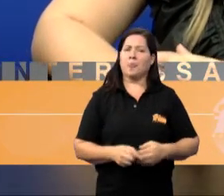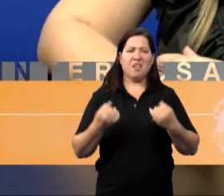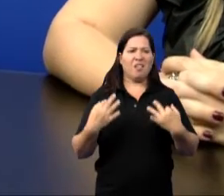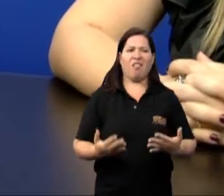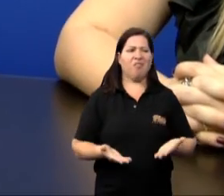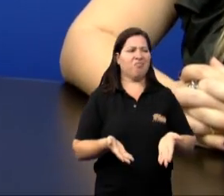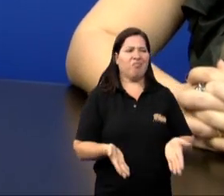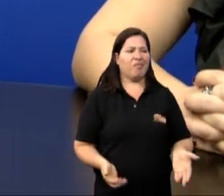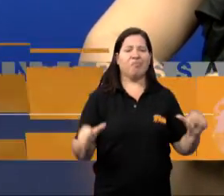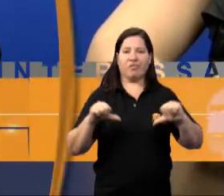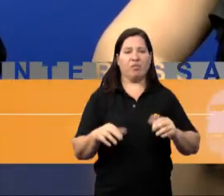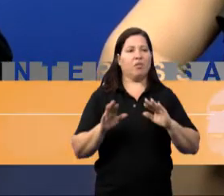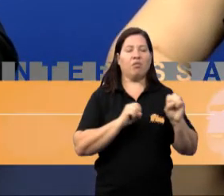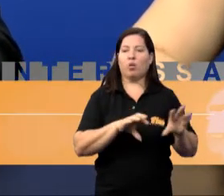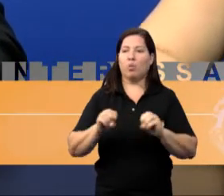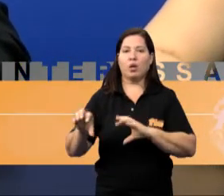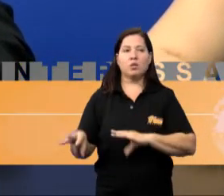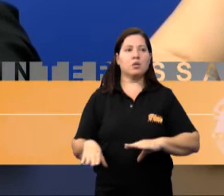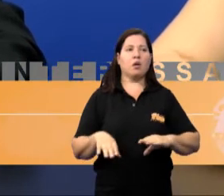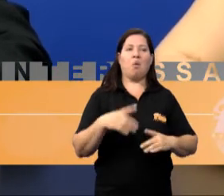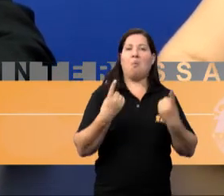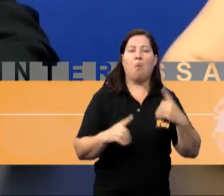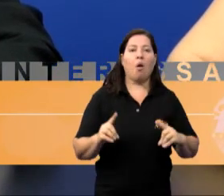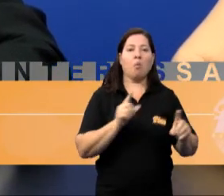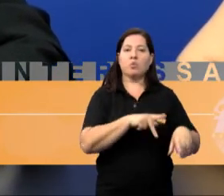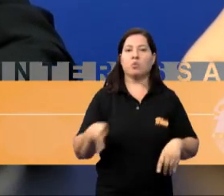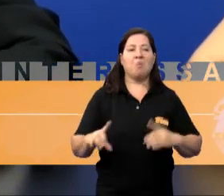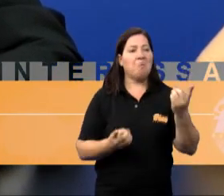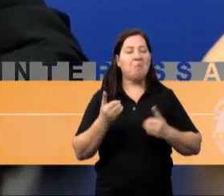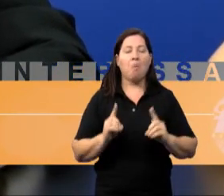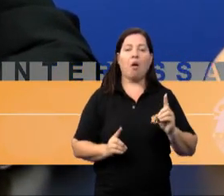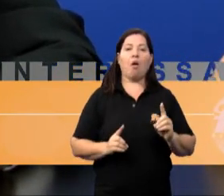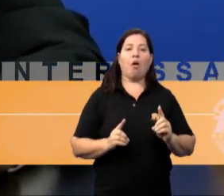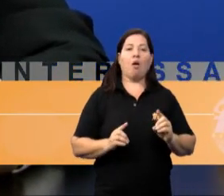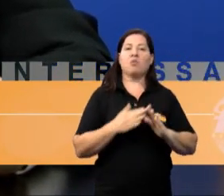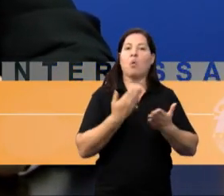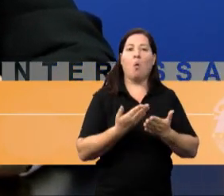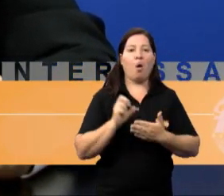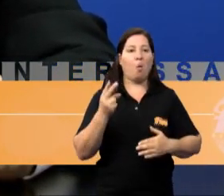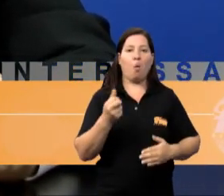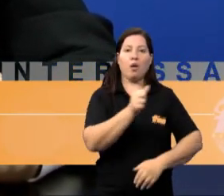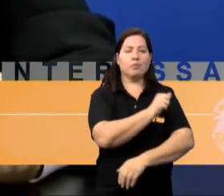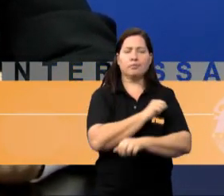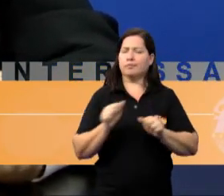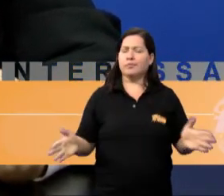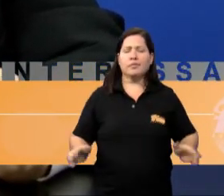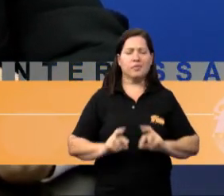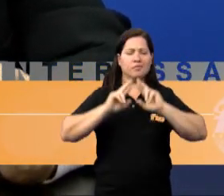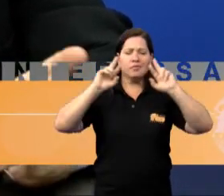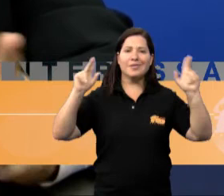qual professor, qual escola ou qual aluno. Temos que abrir o leque e ver